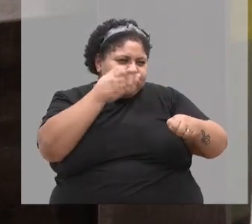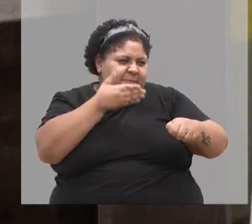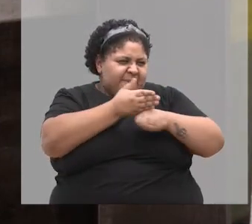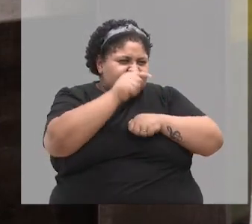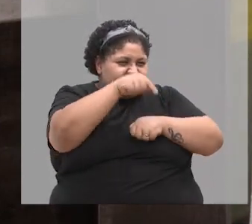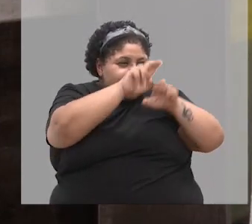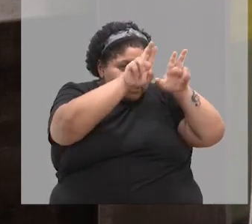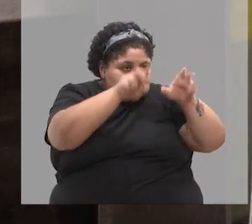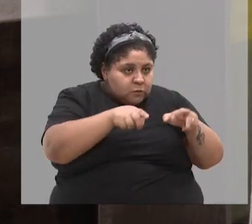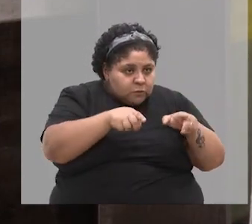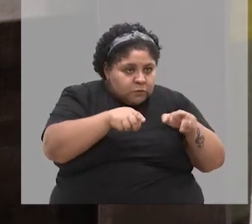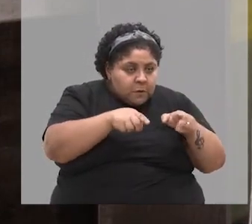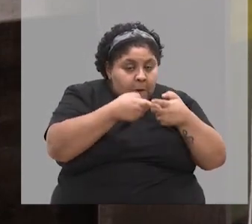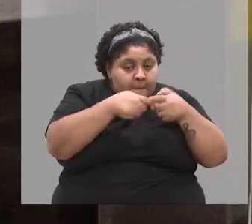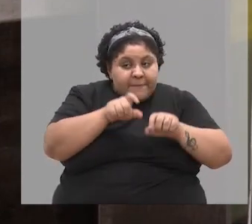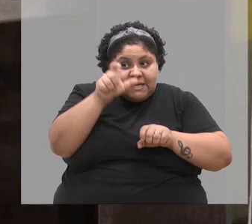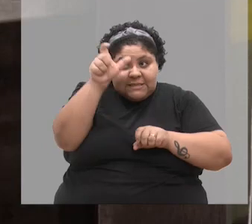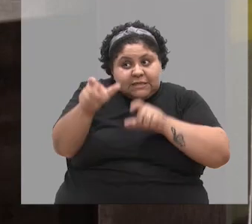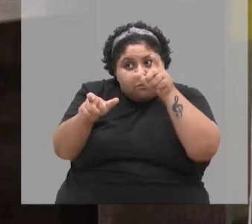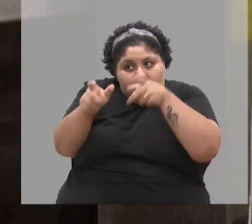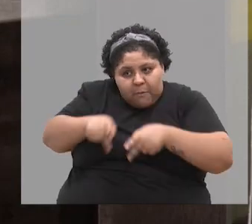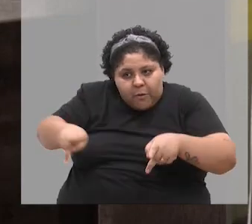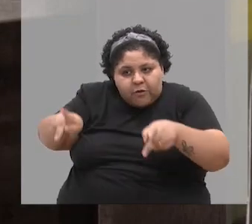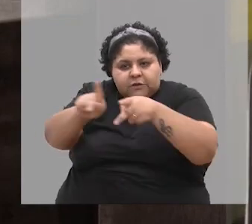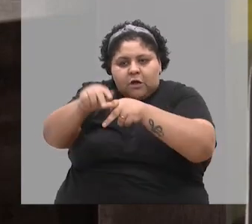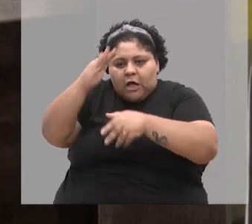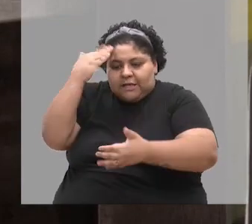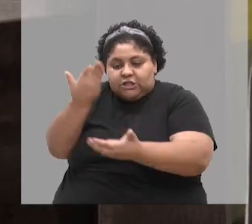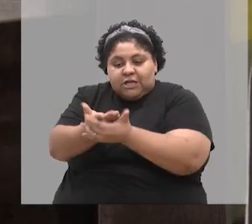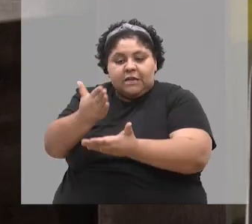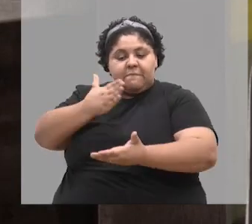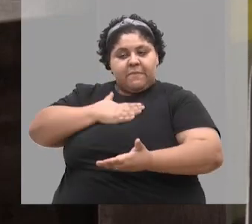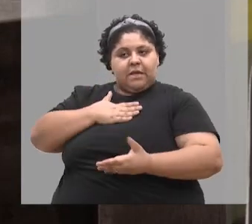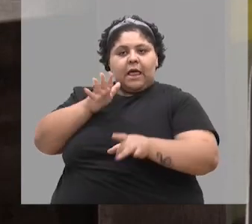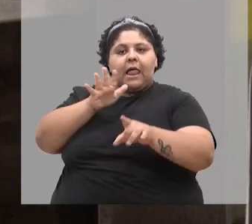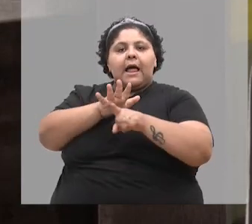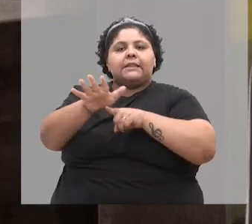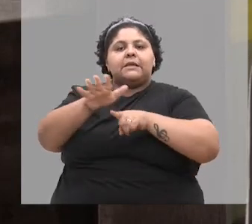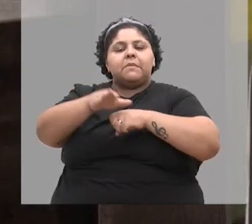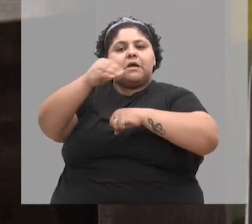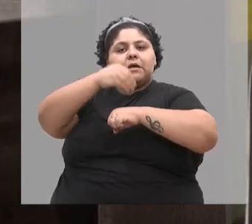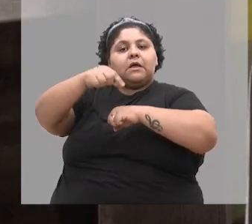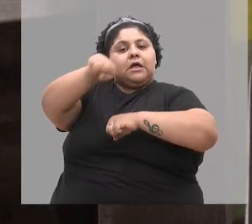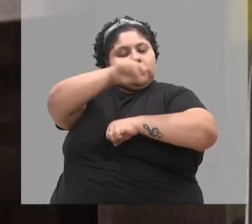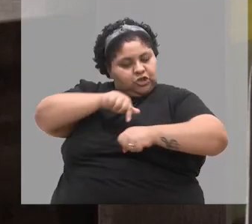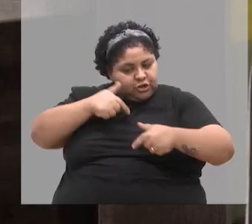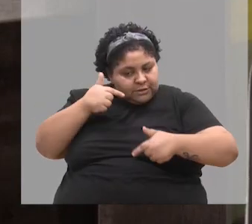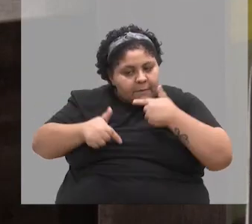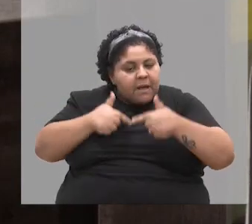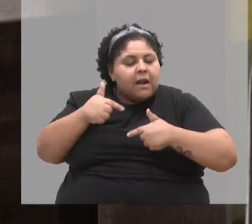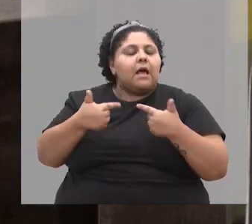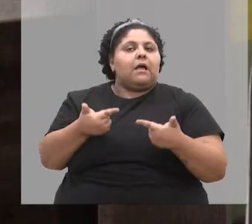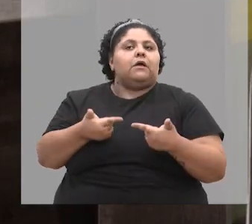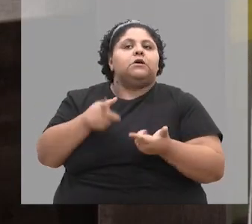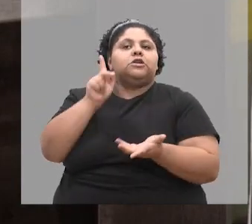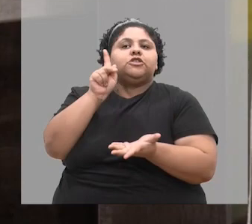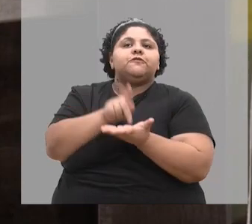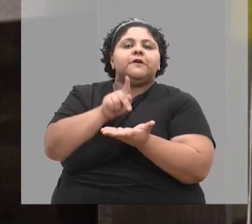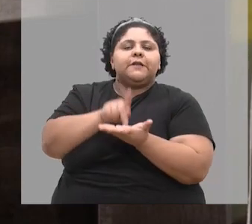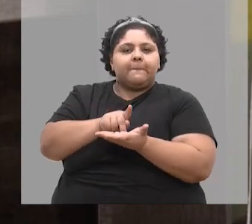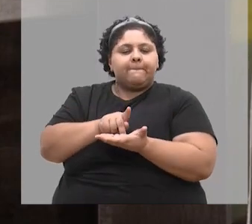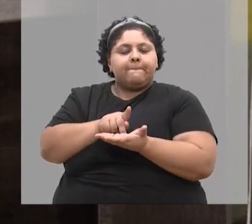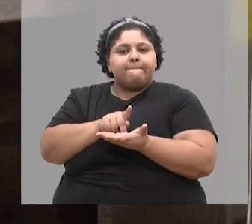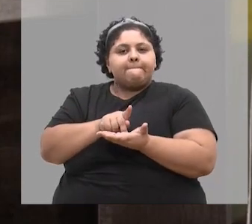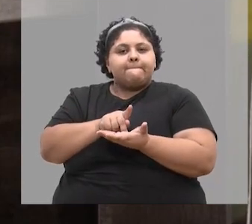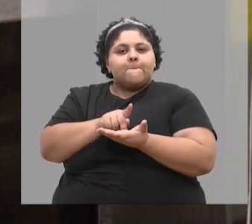mais envolvida com aquela pauta, mas se eles confiaram em mim para trazer a sua demanda, a sua solicitação, a gente vai trabalhar para que